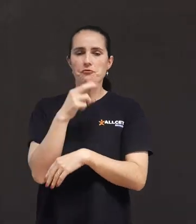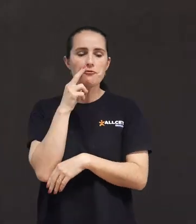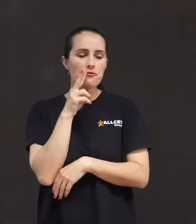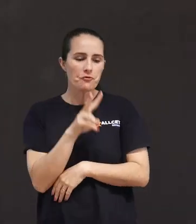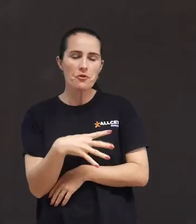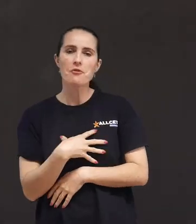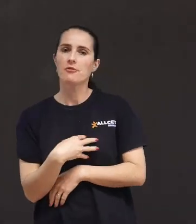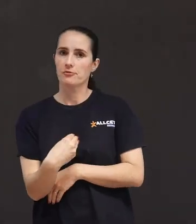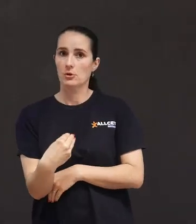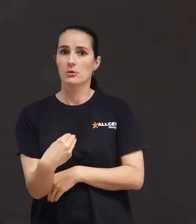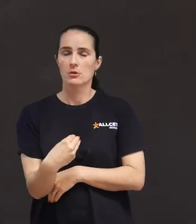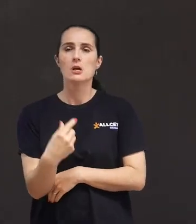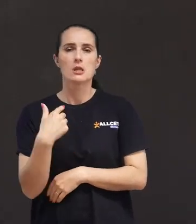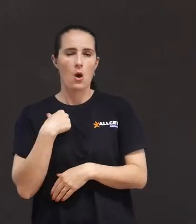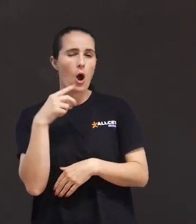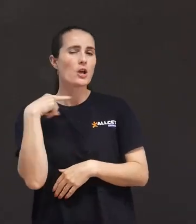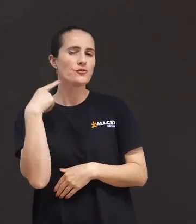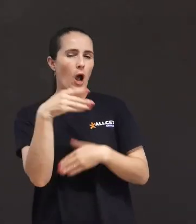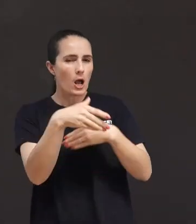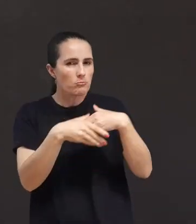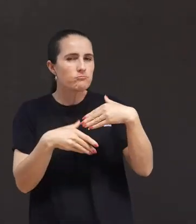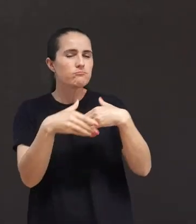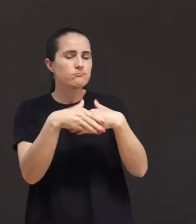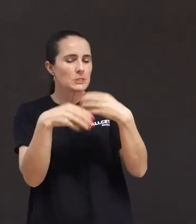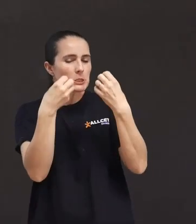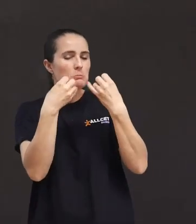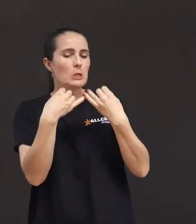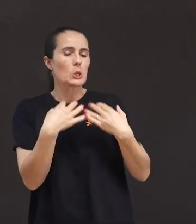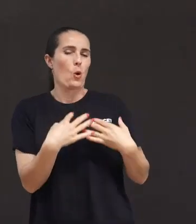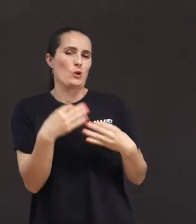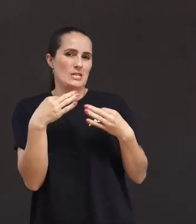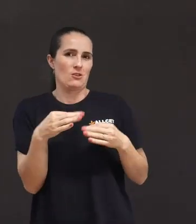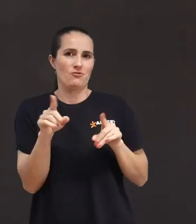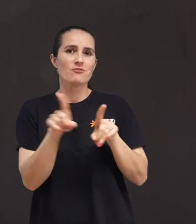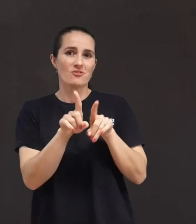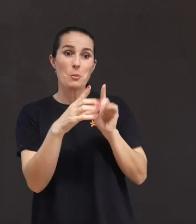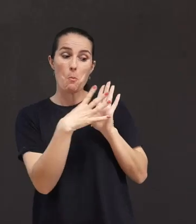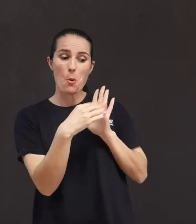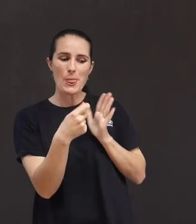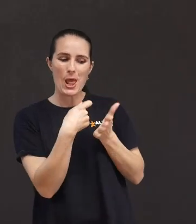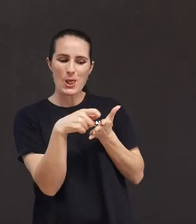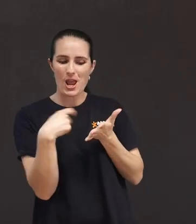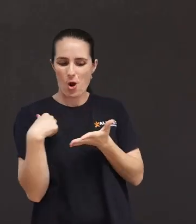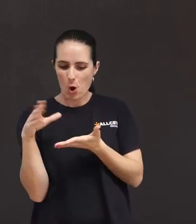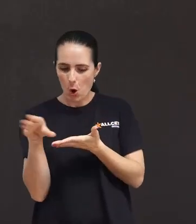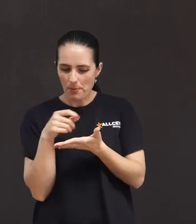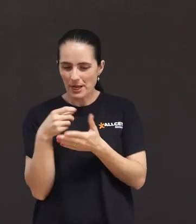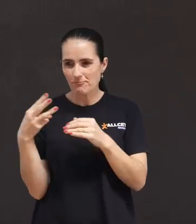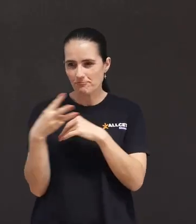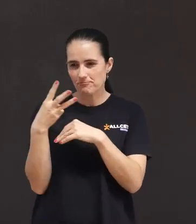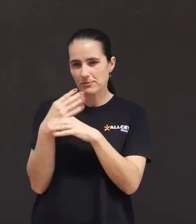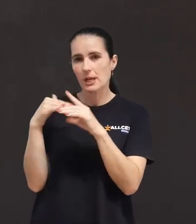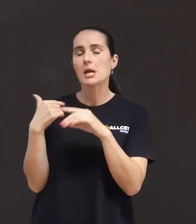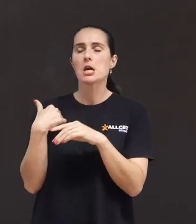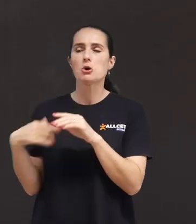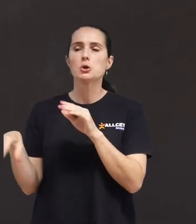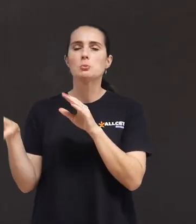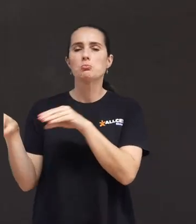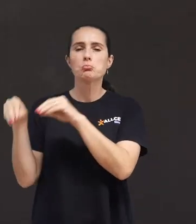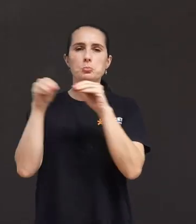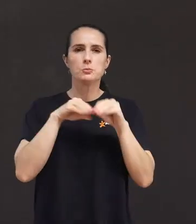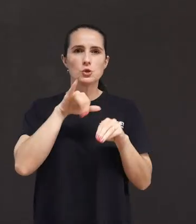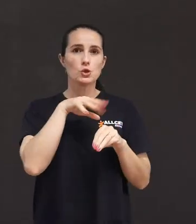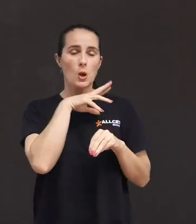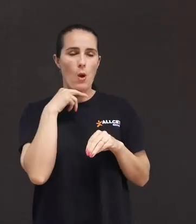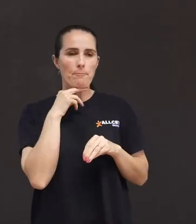filhos. Então ela me orientou direitinho como eu tinha que fazer, ela até fez um modelo. Então assim eu fiz. Quando eu cheguei em Jaraguá, 2